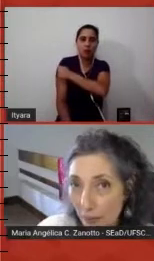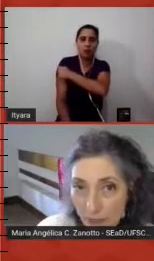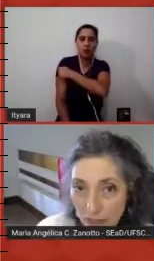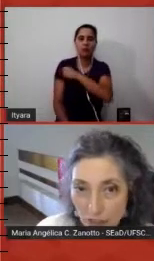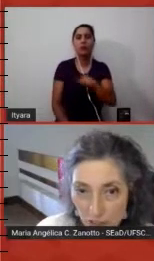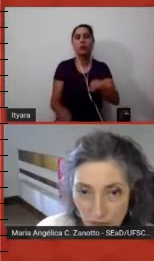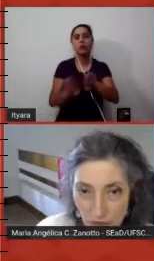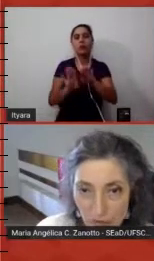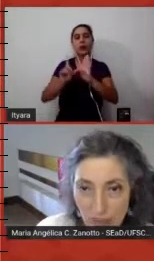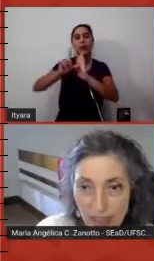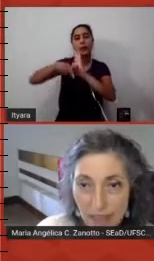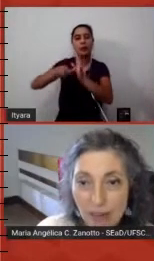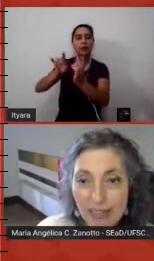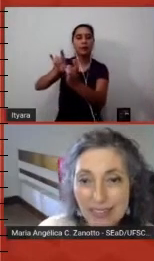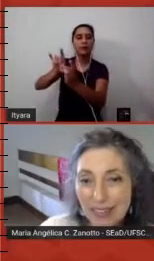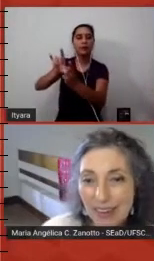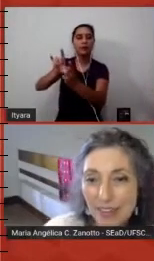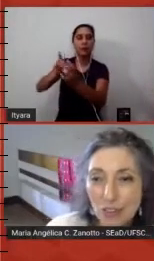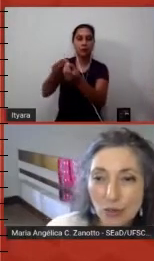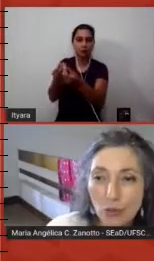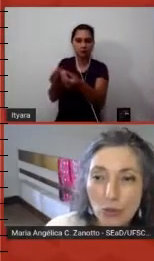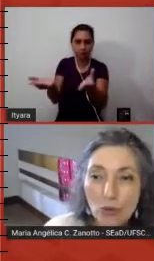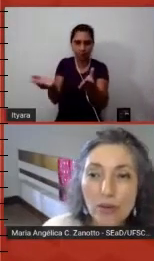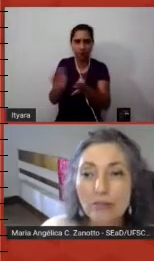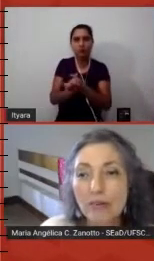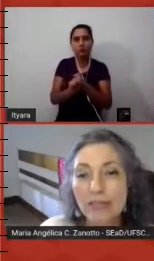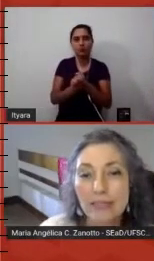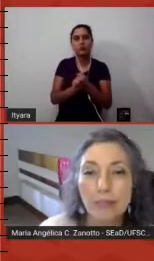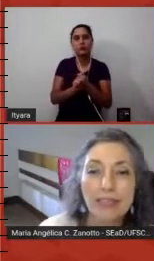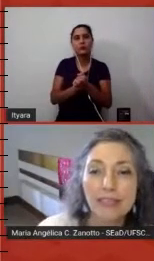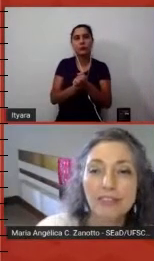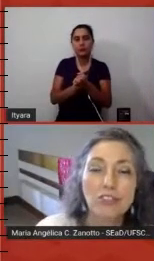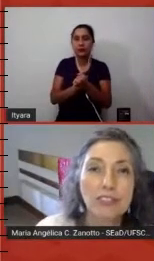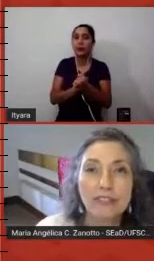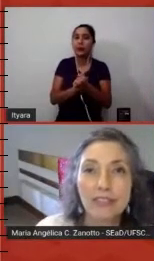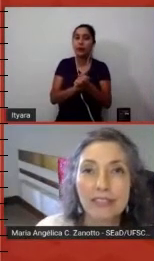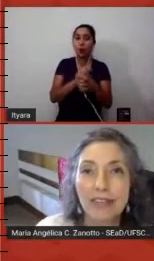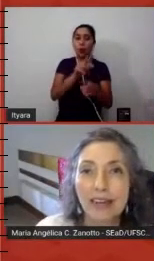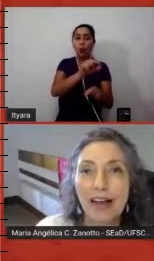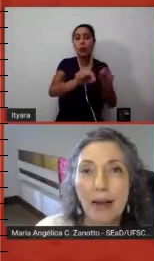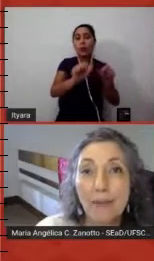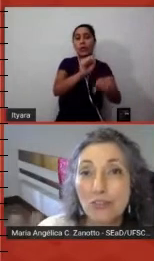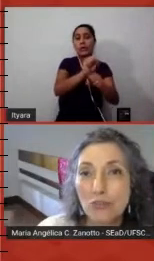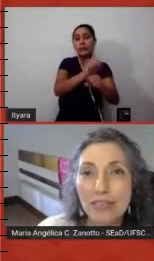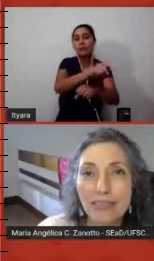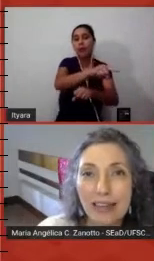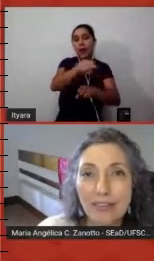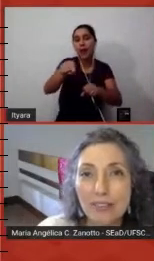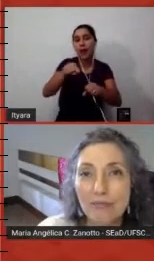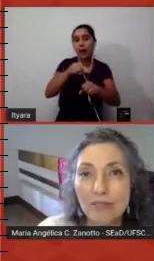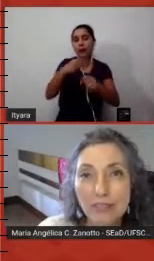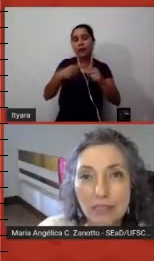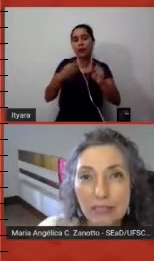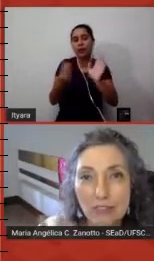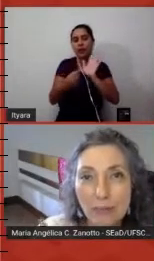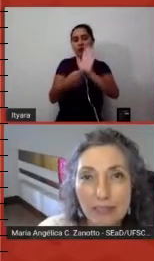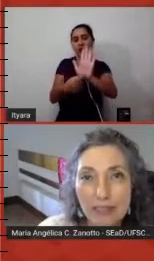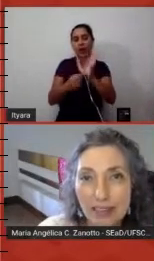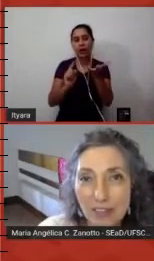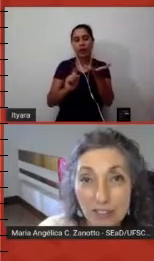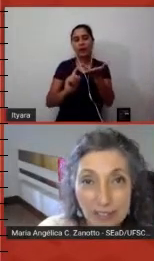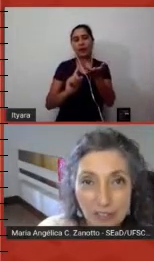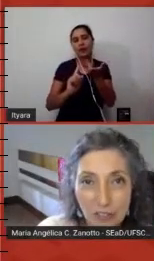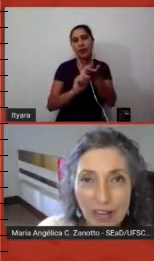um feedback a partir disso. Então, elas articulam as expectativas a partir de um critério. Então, um resultado